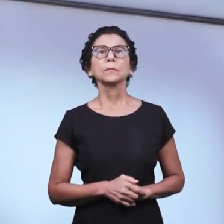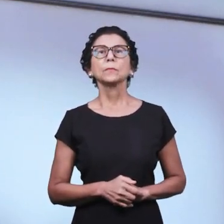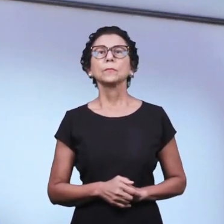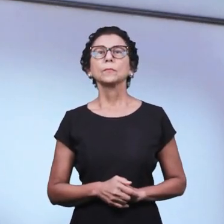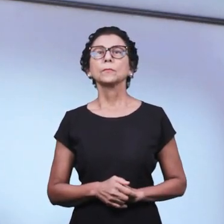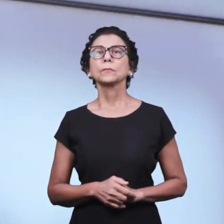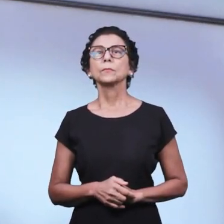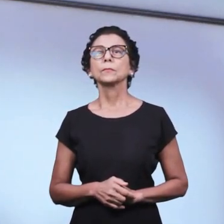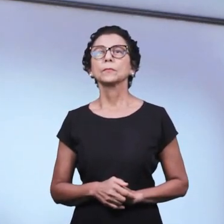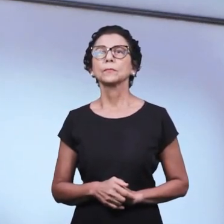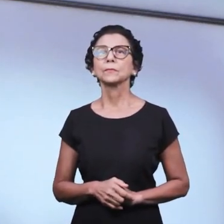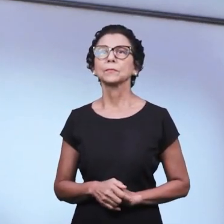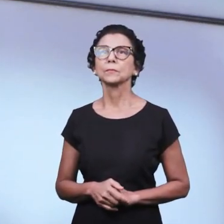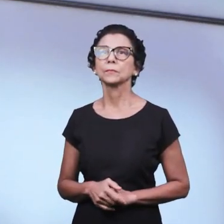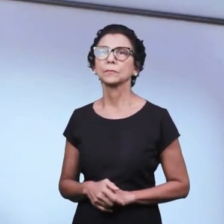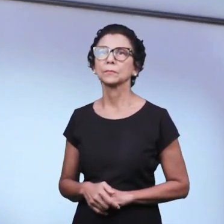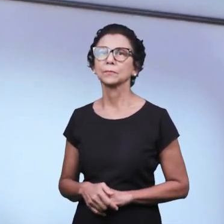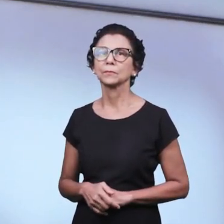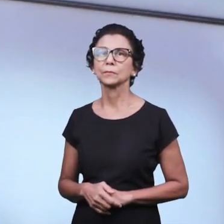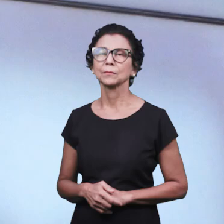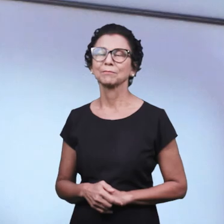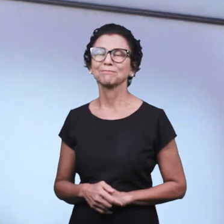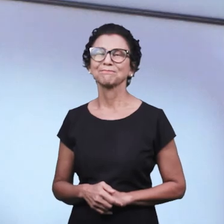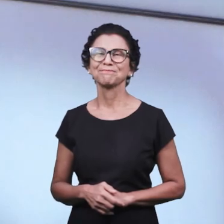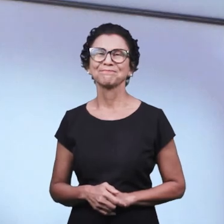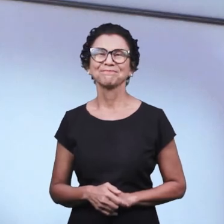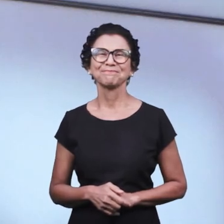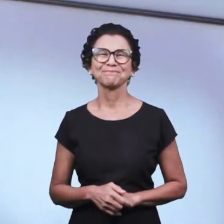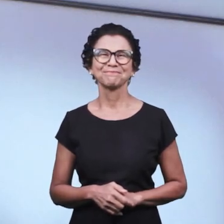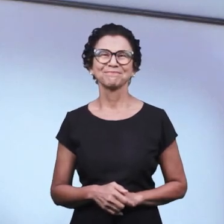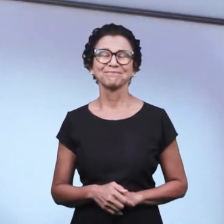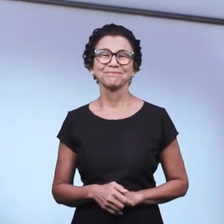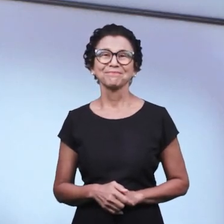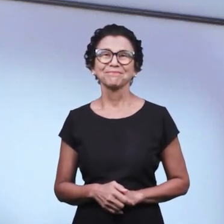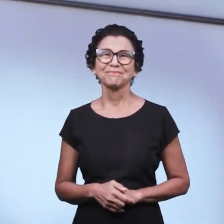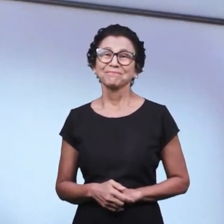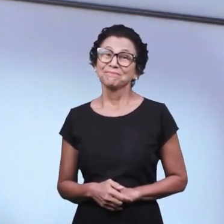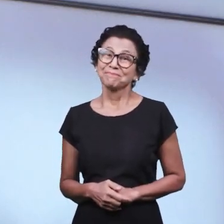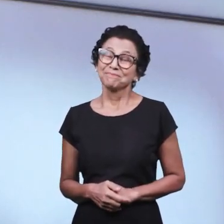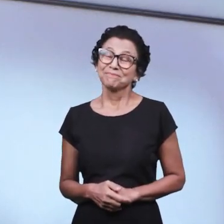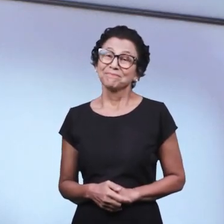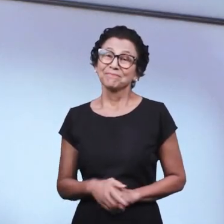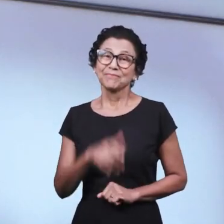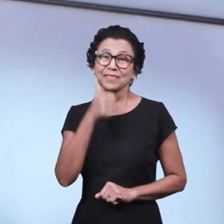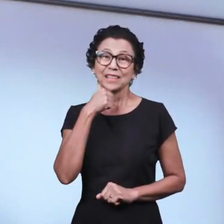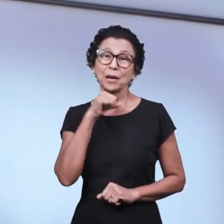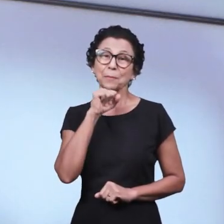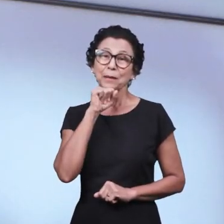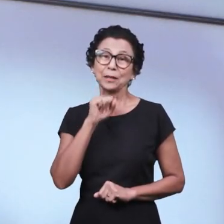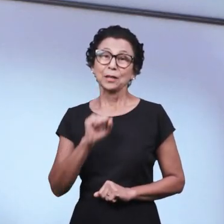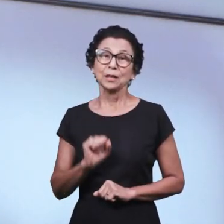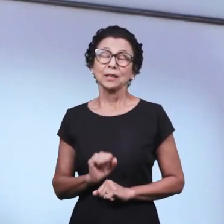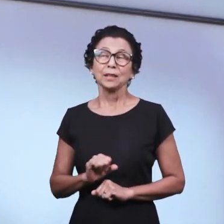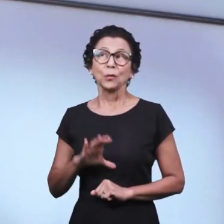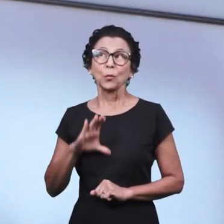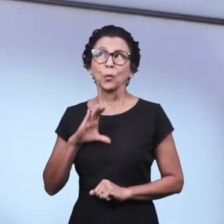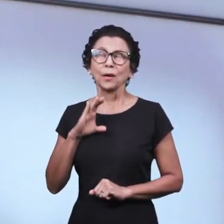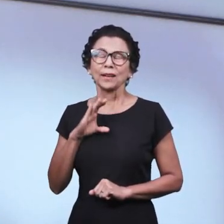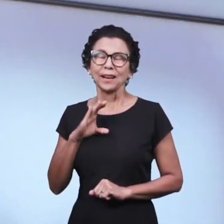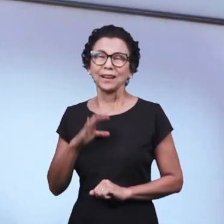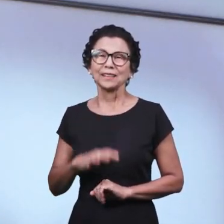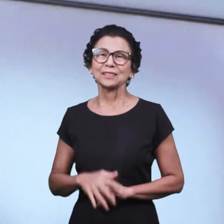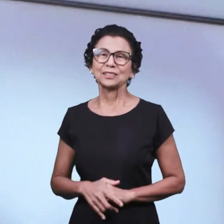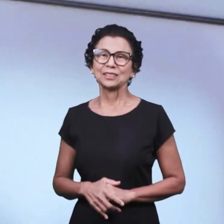Que coragem é essa de liberar um filho para o intercâmbio? Coragem daquele que conhece o filho e que também